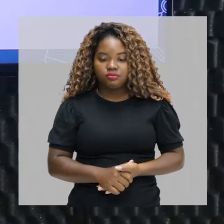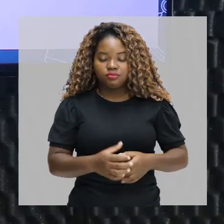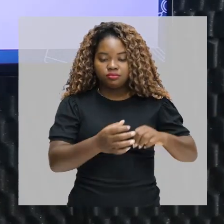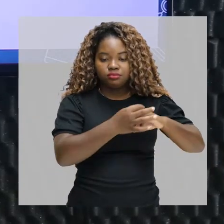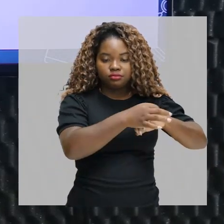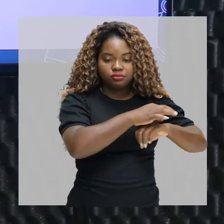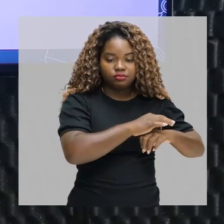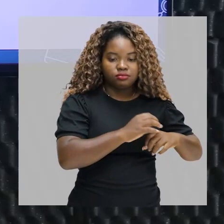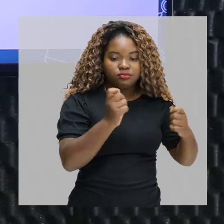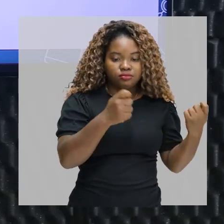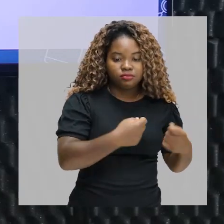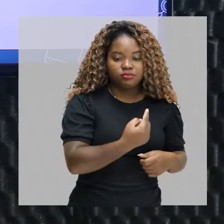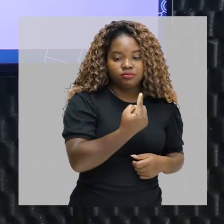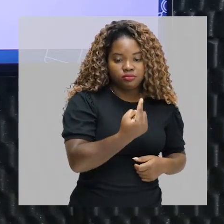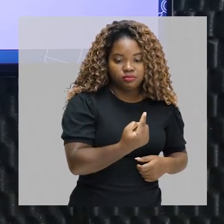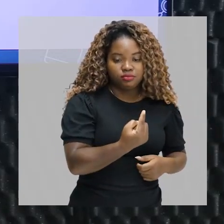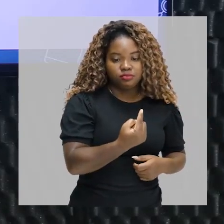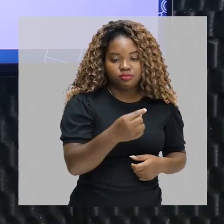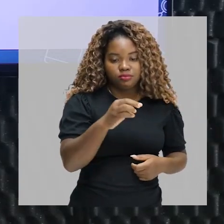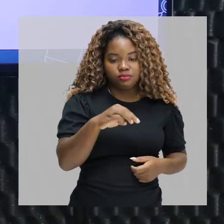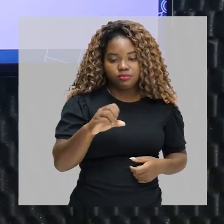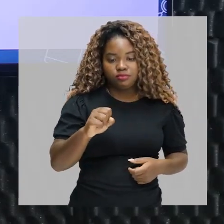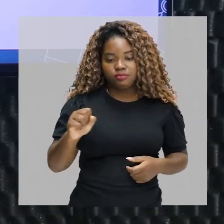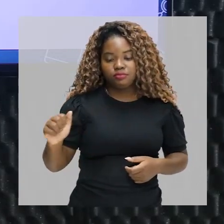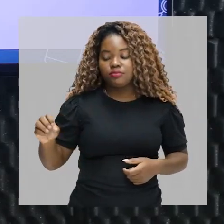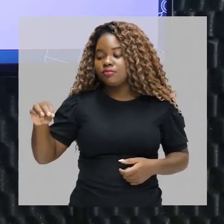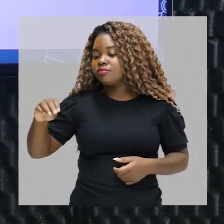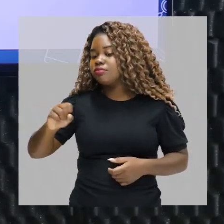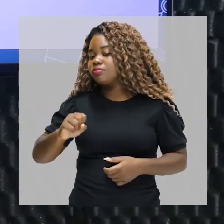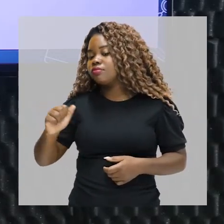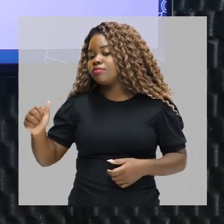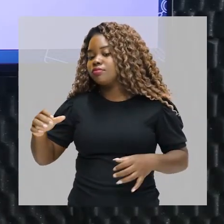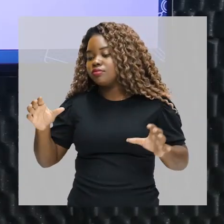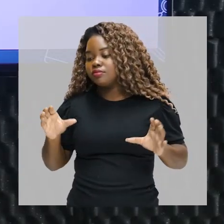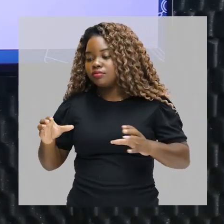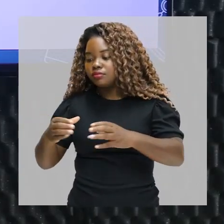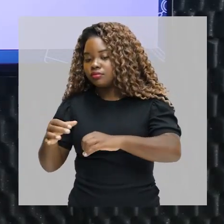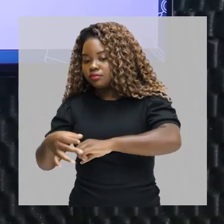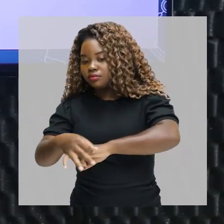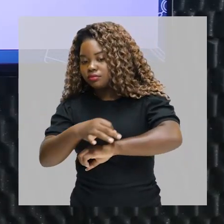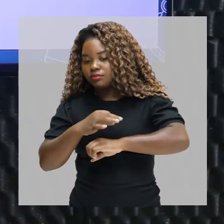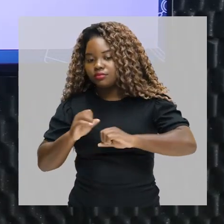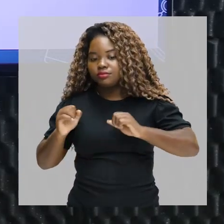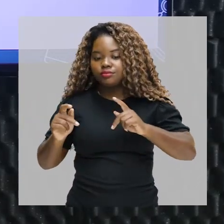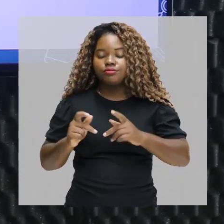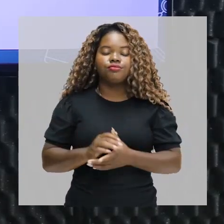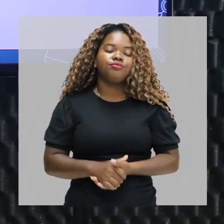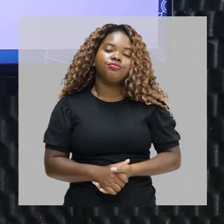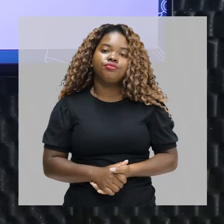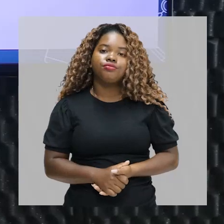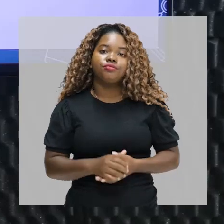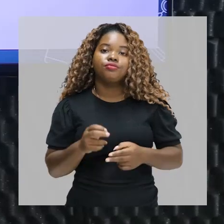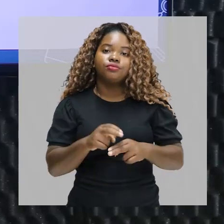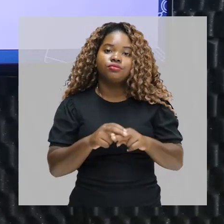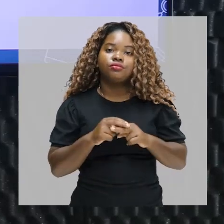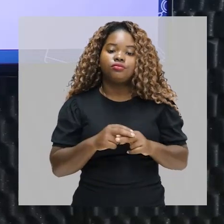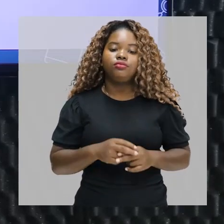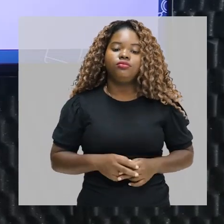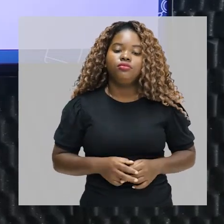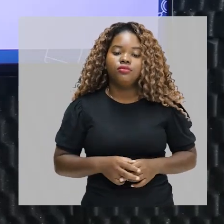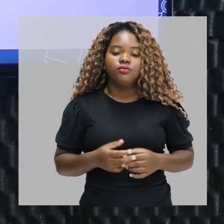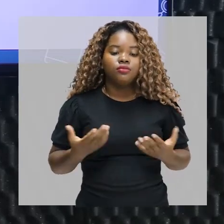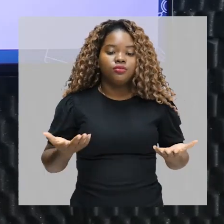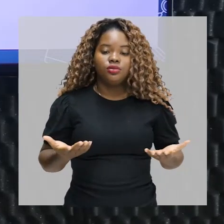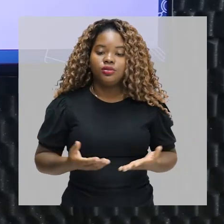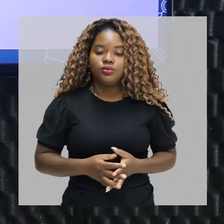partícula pode ser uma unidade desta massa e a massa é um conjunto dessas partículas, tá certo? Então, por isso que ele não transporta nenhum